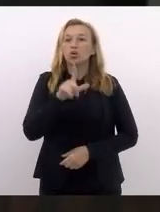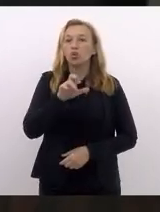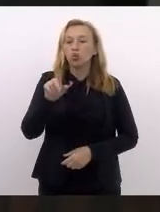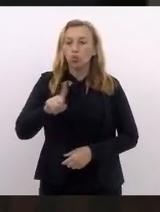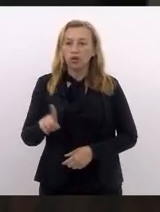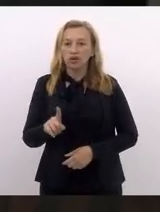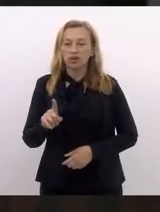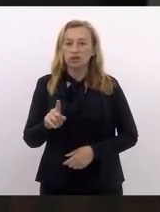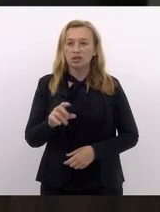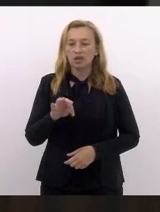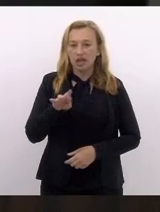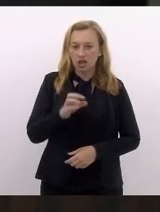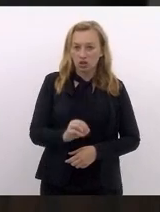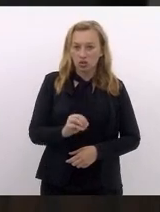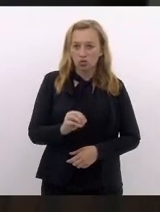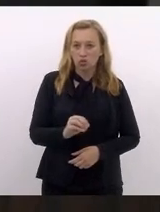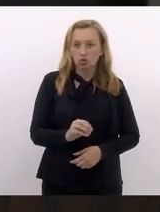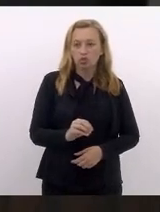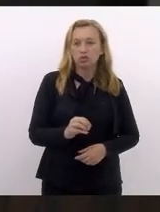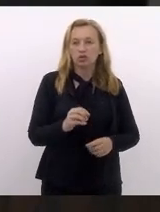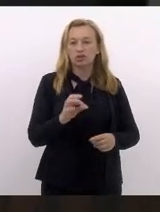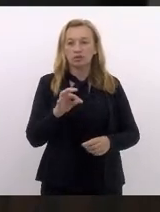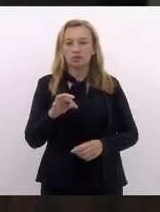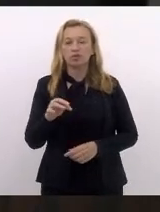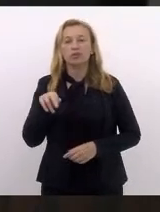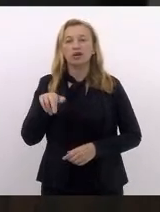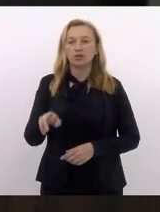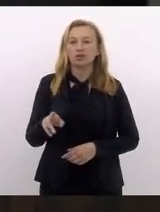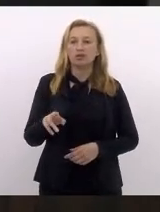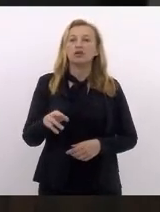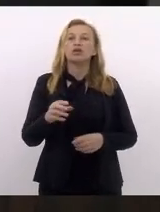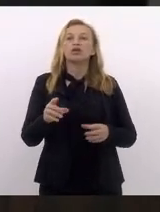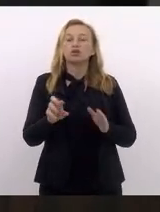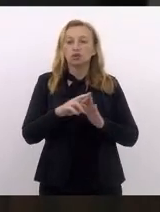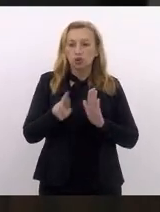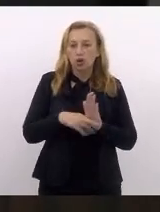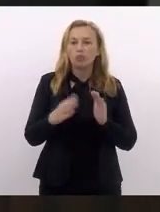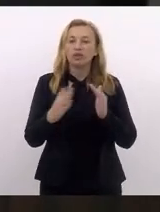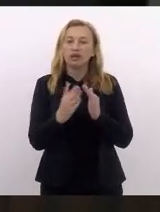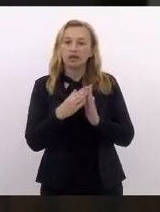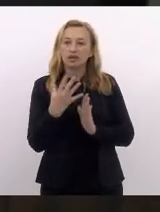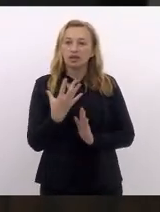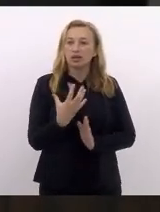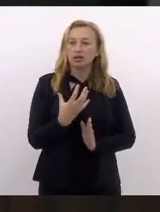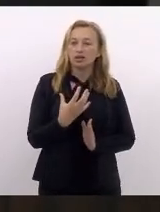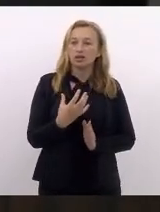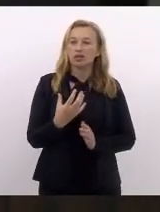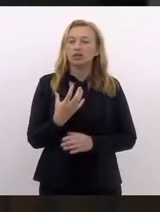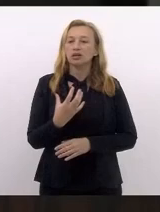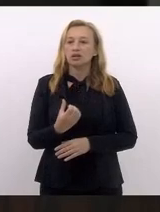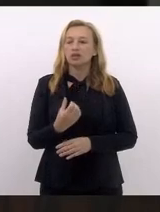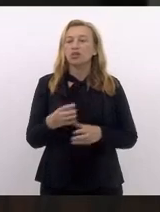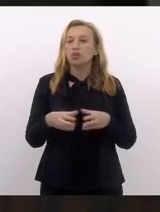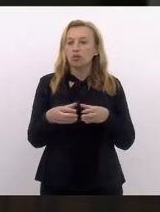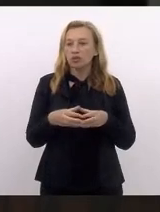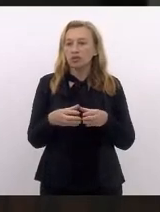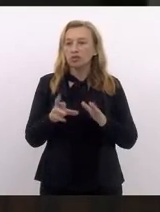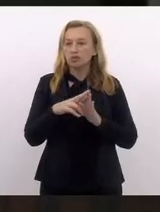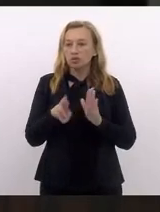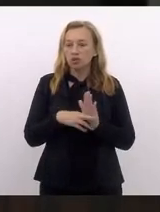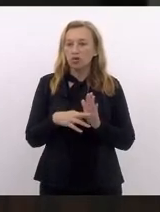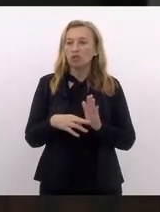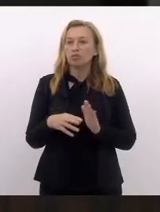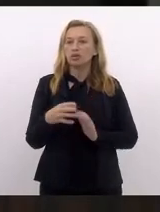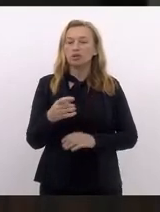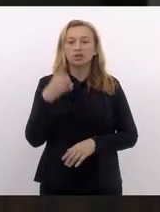Aluísio Gonçalves de Castro Mendes Desembargador Federal que além de pareceres das comissões de novas ideias e formação de terra para mim te parecer pela comissão de normas internas